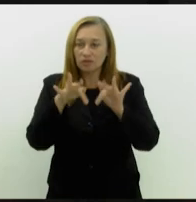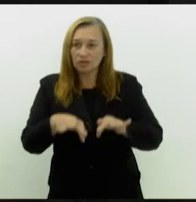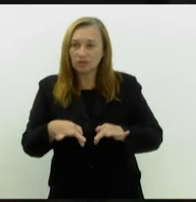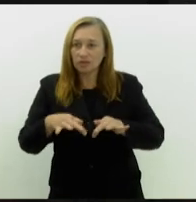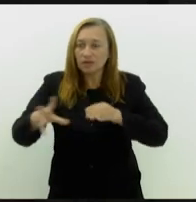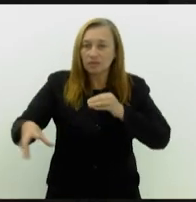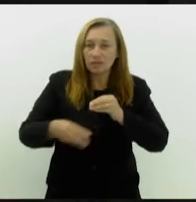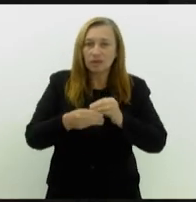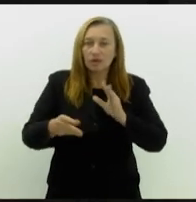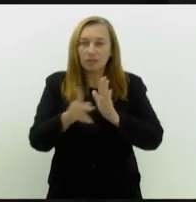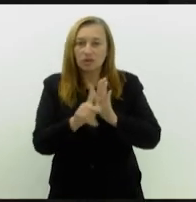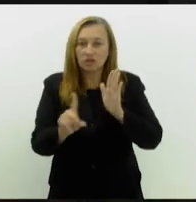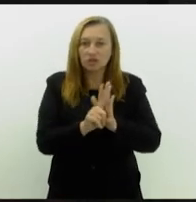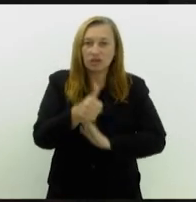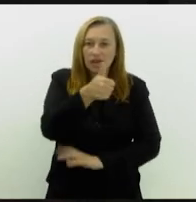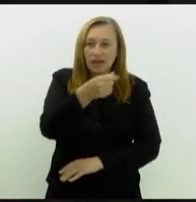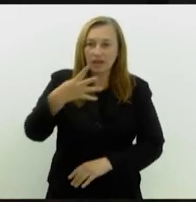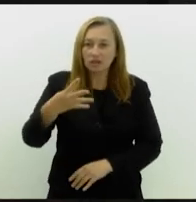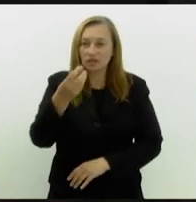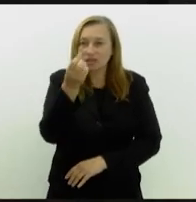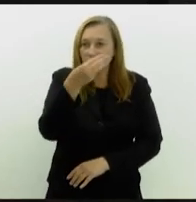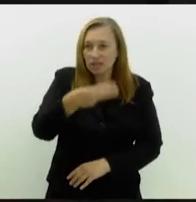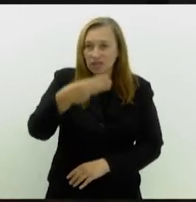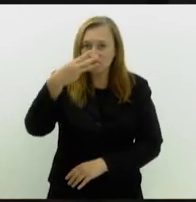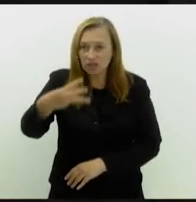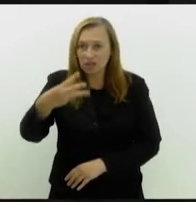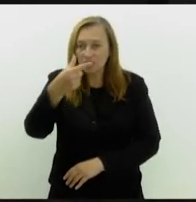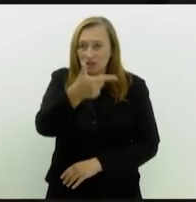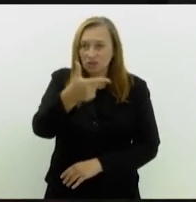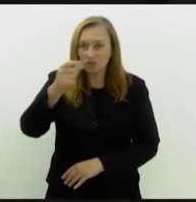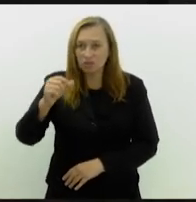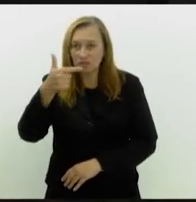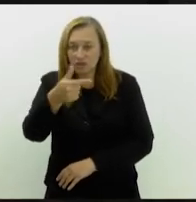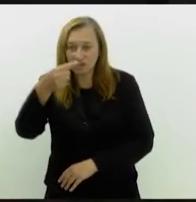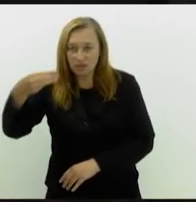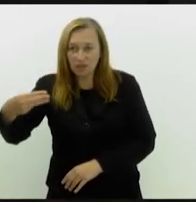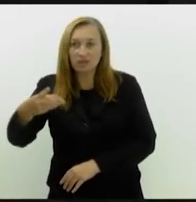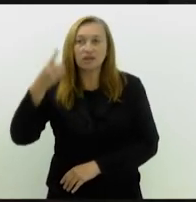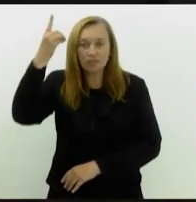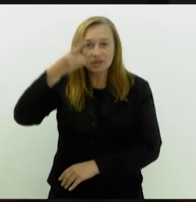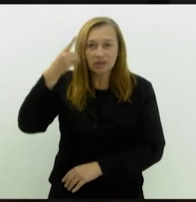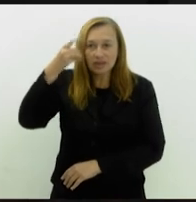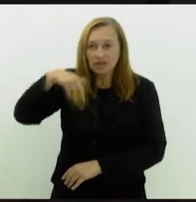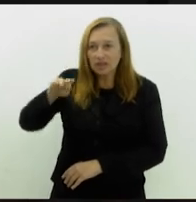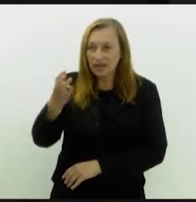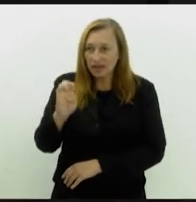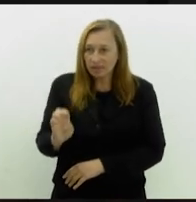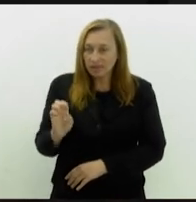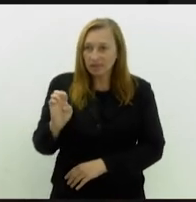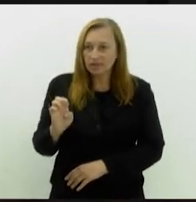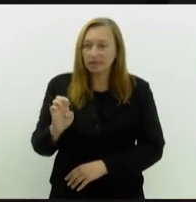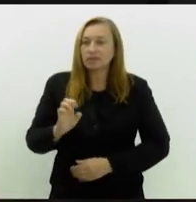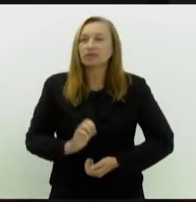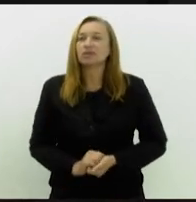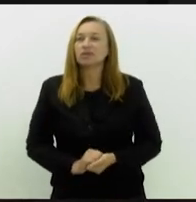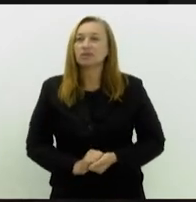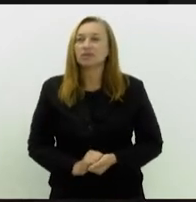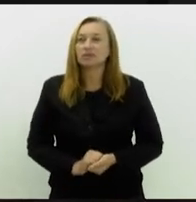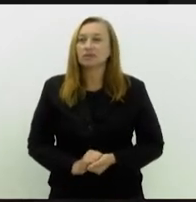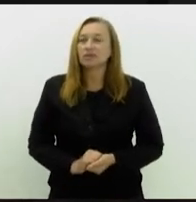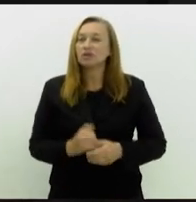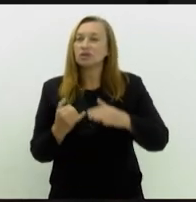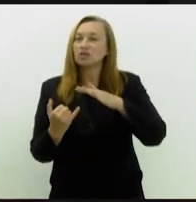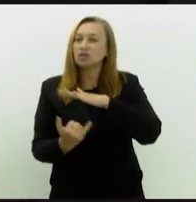emendada projeto de lei número 1433 de 2023 de autoria do deputado Guilherme deoli que dispõe sobre